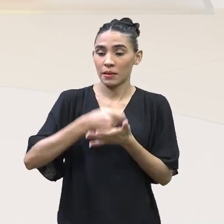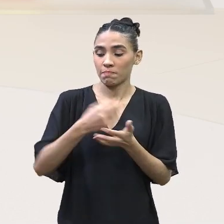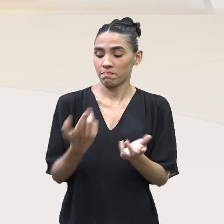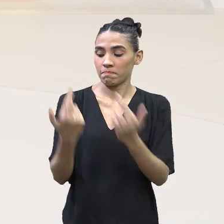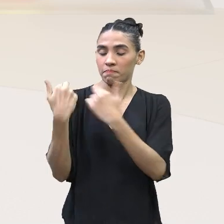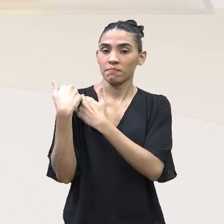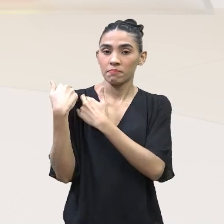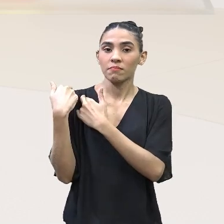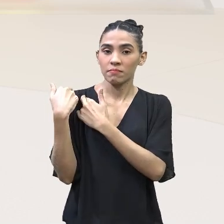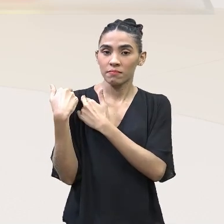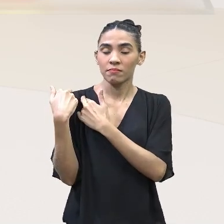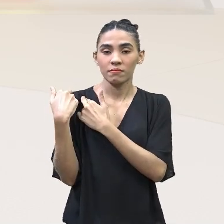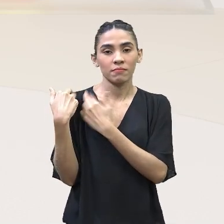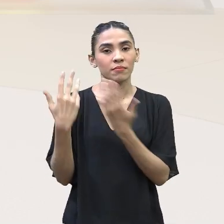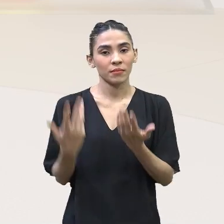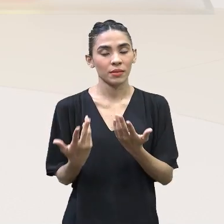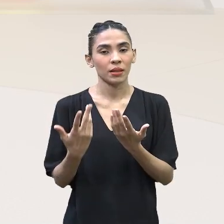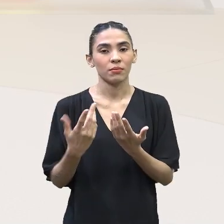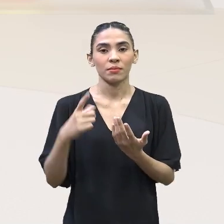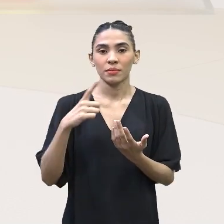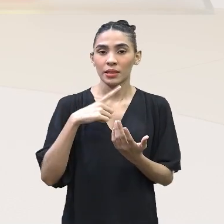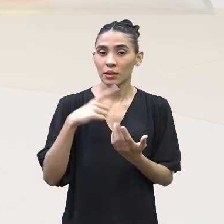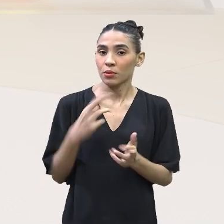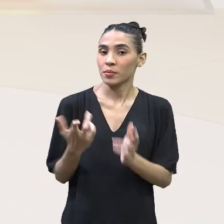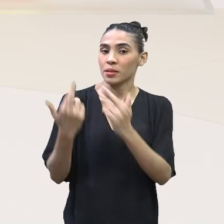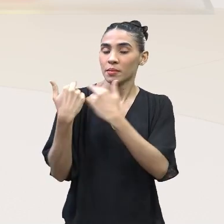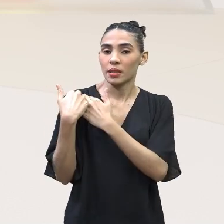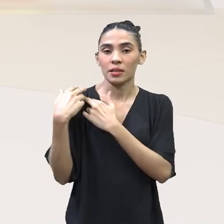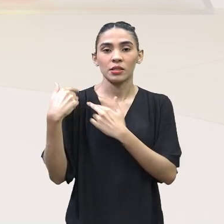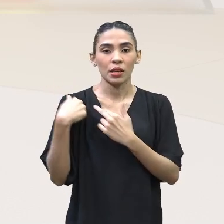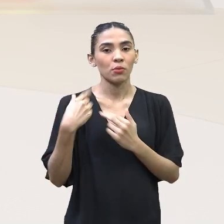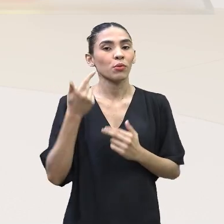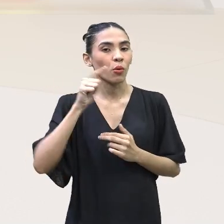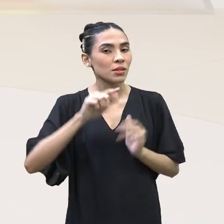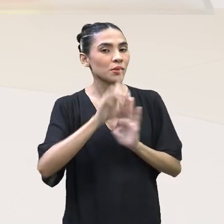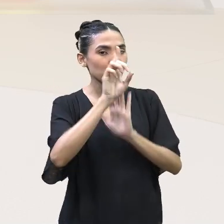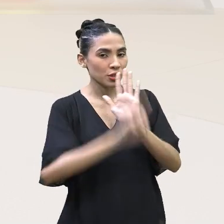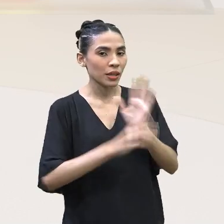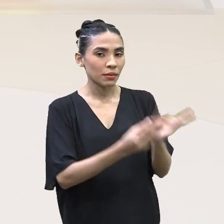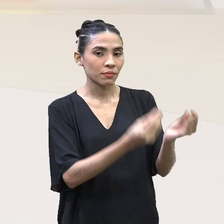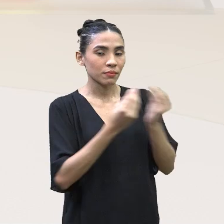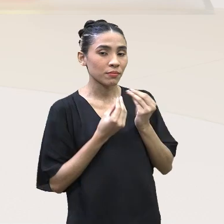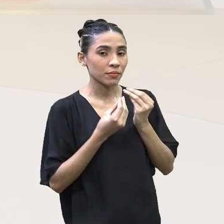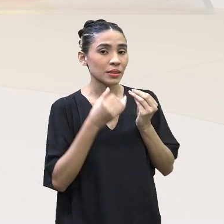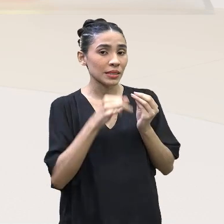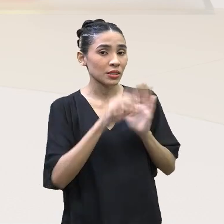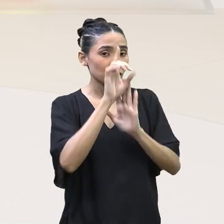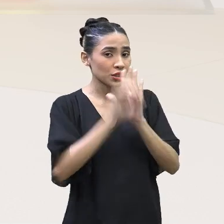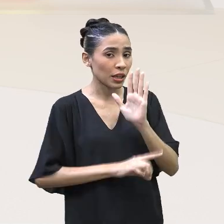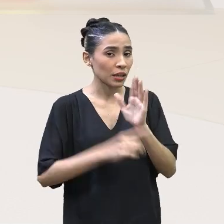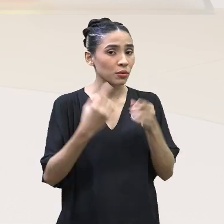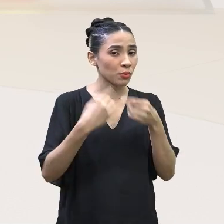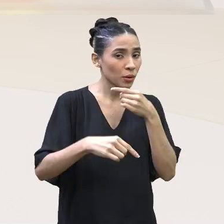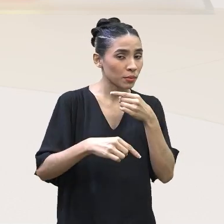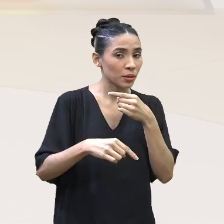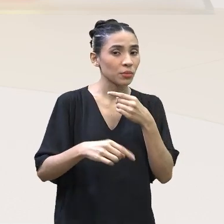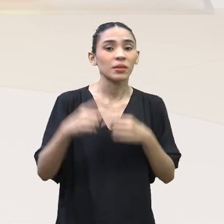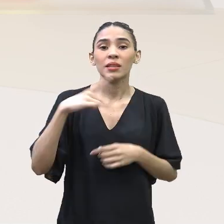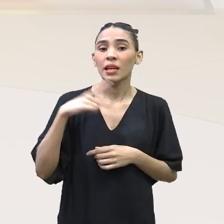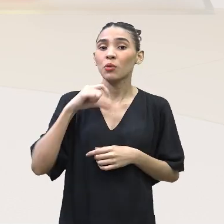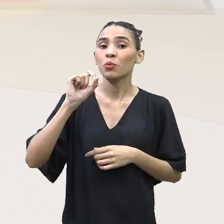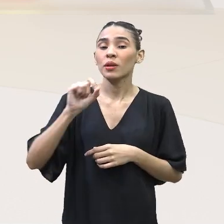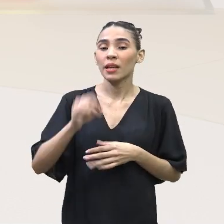E aí sim, dentro dessa responsabilidade, eu passo a ter direito. Se o direito for negado, temos aí